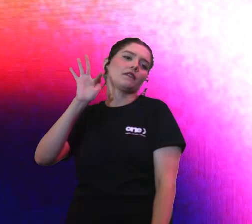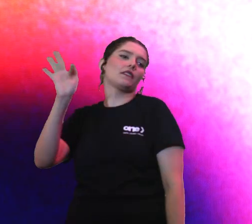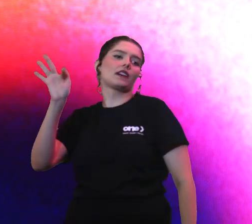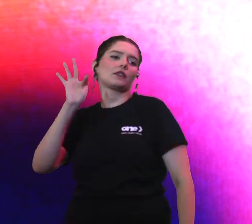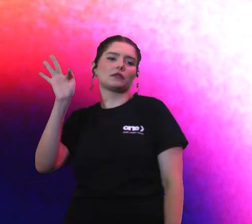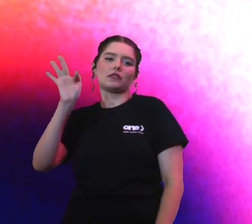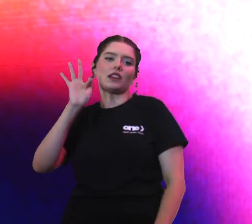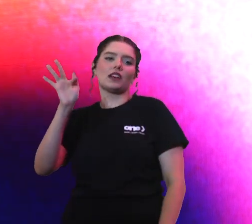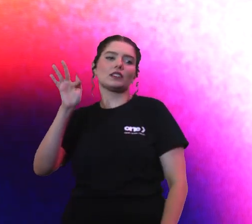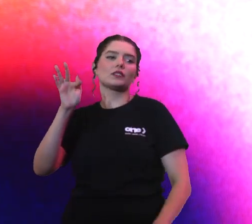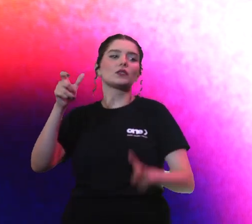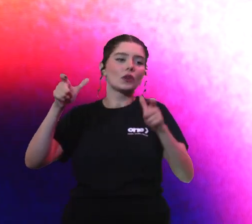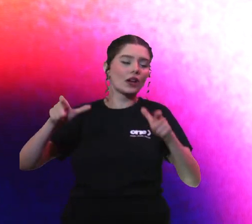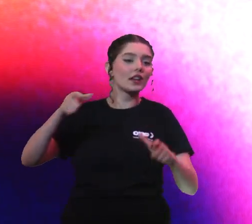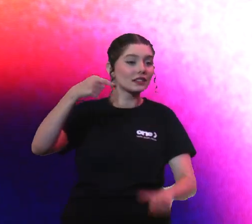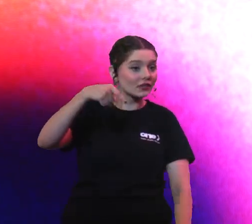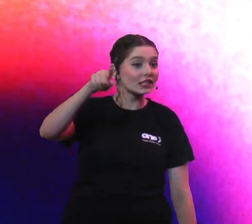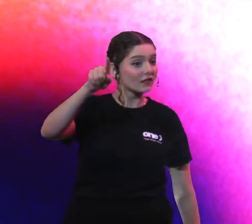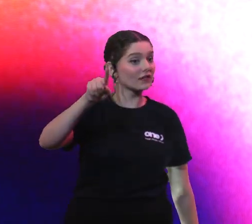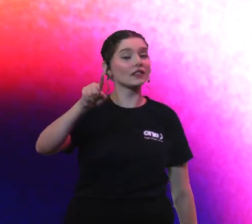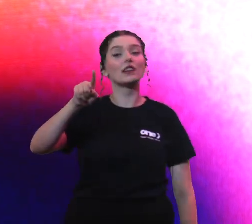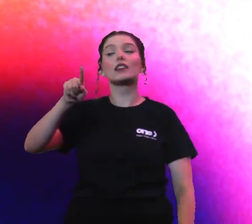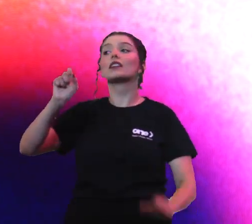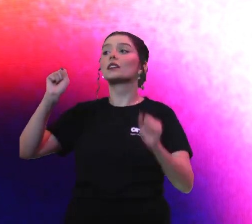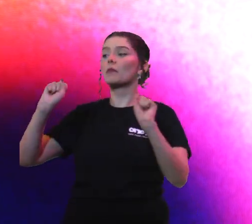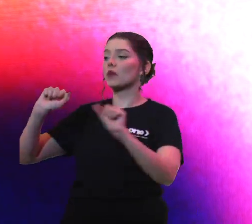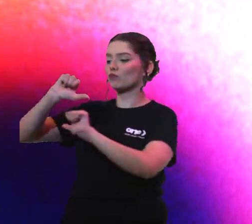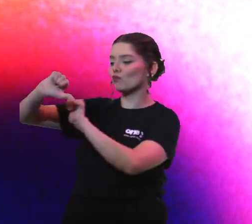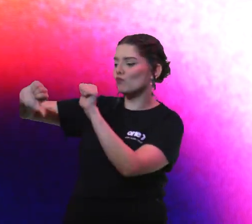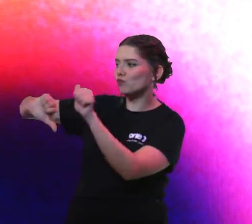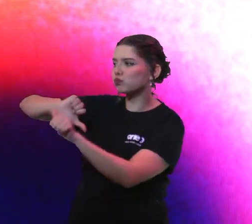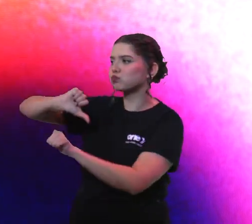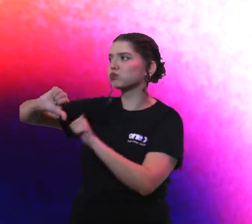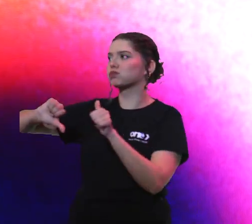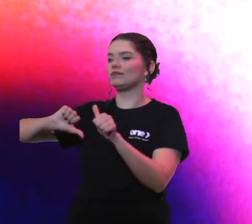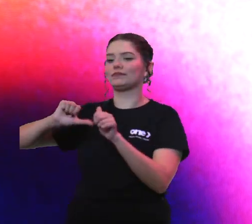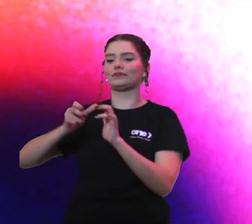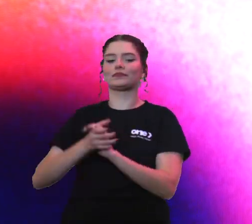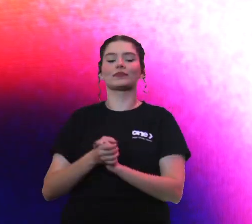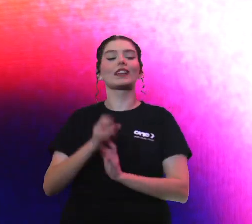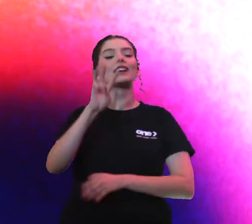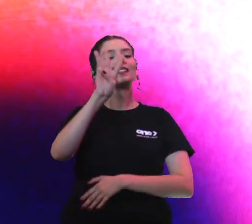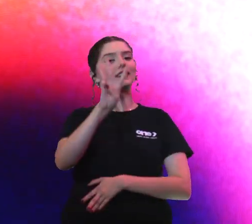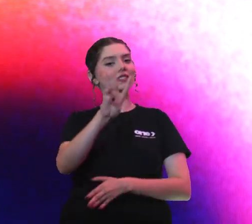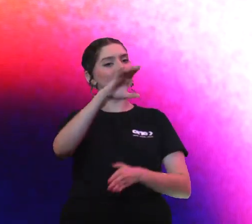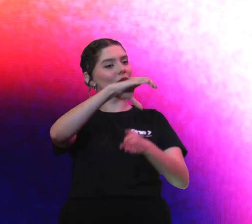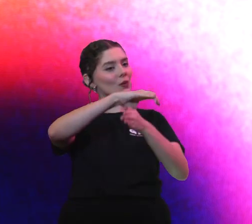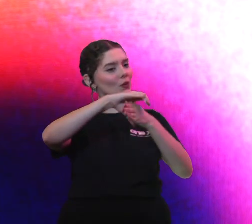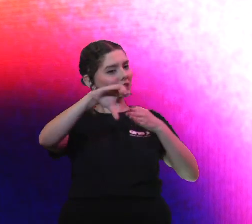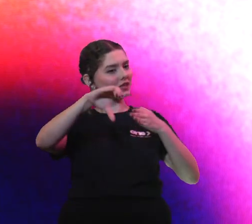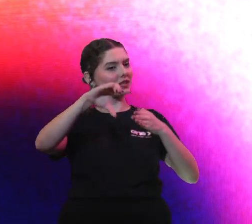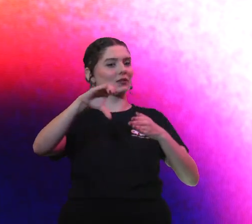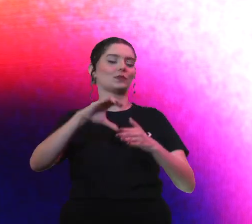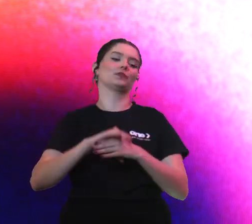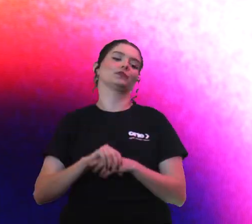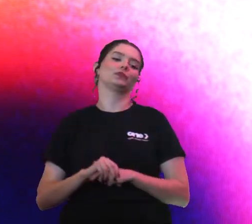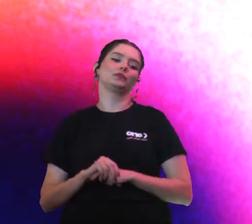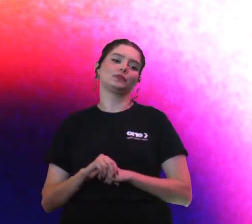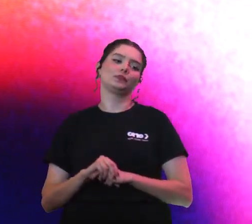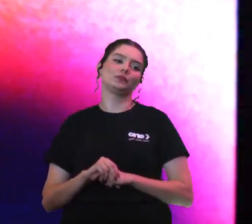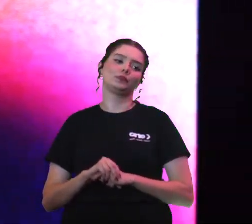que você frequenta, para que aquele ambiente possa mudar em nome de Jesus. Último conselho que o texto nos revela aqui,